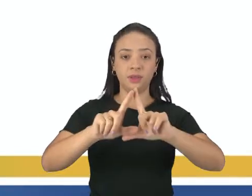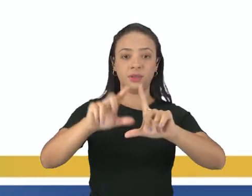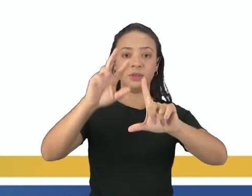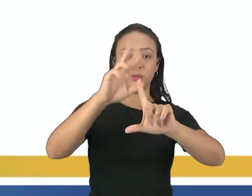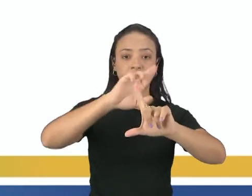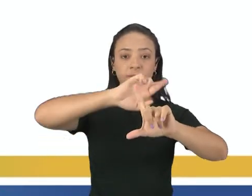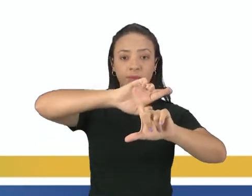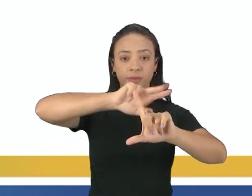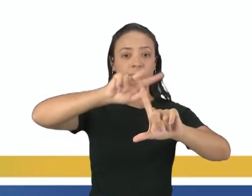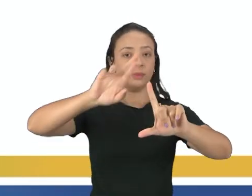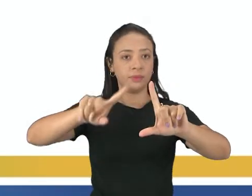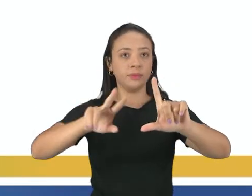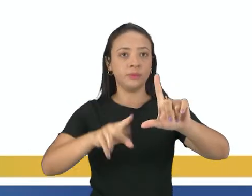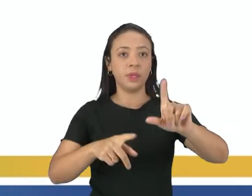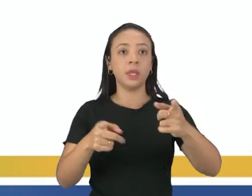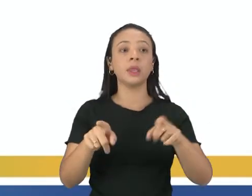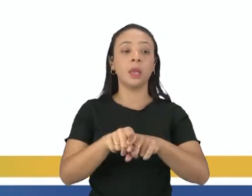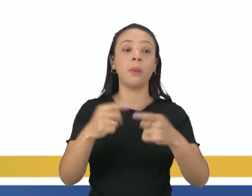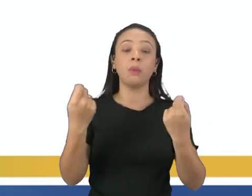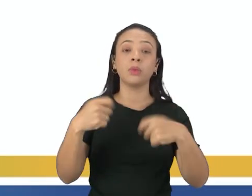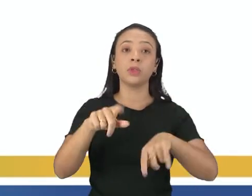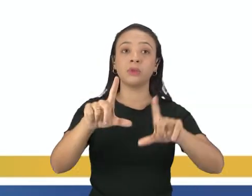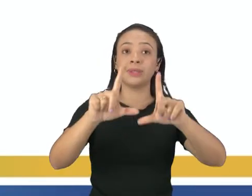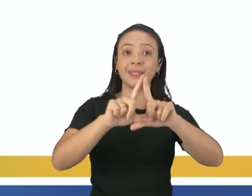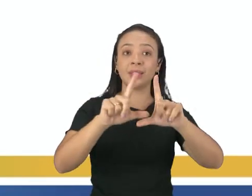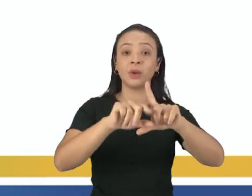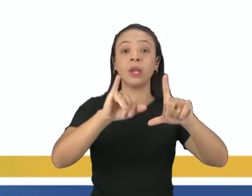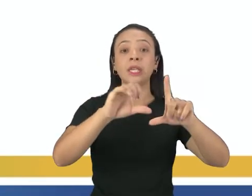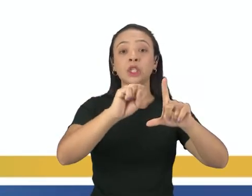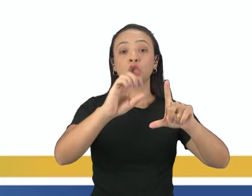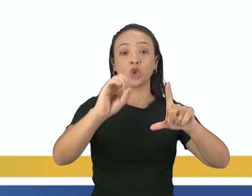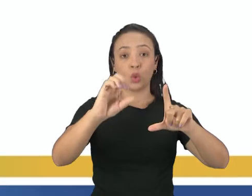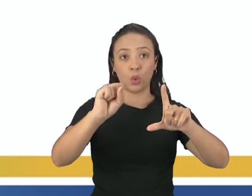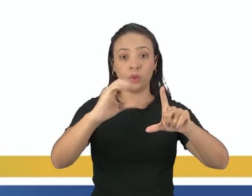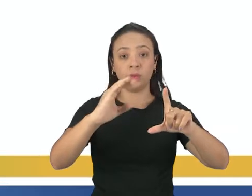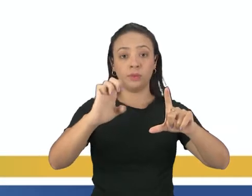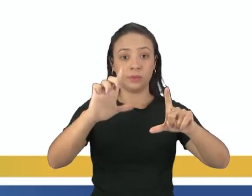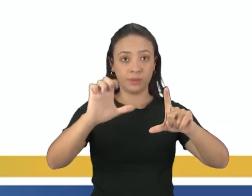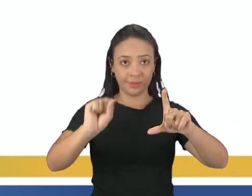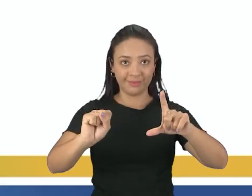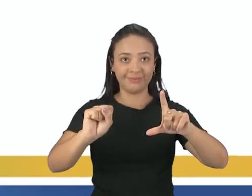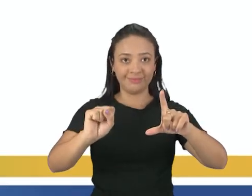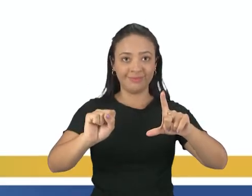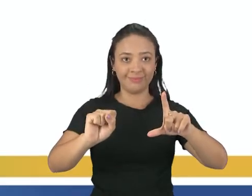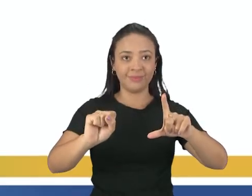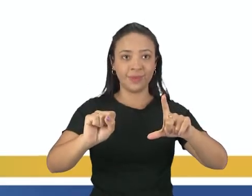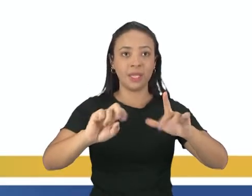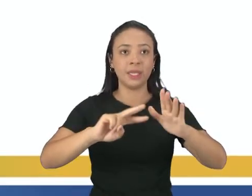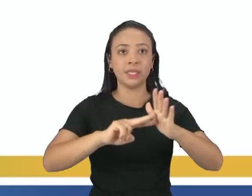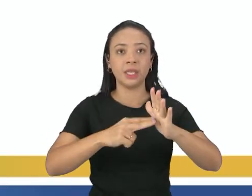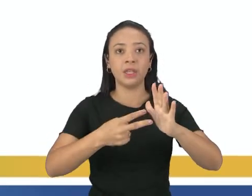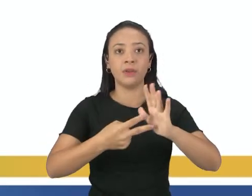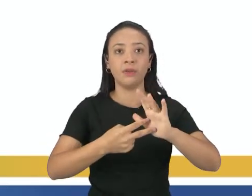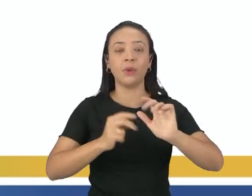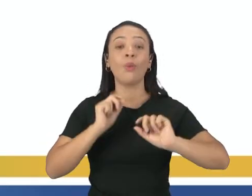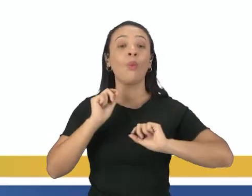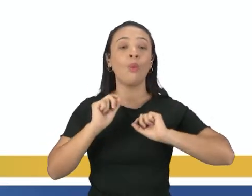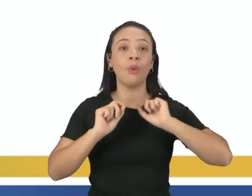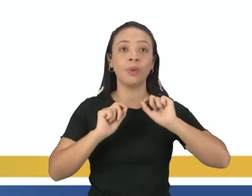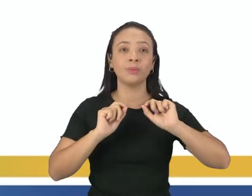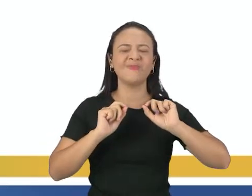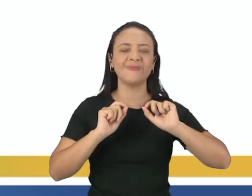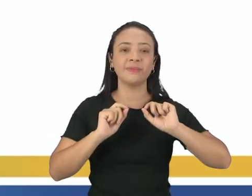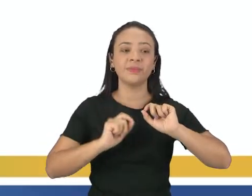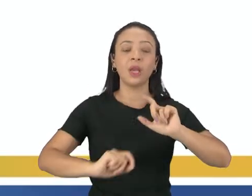escaleno. Ele pode ser chamado também de triângulo isósceles, né, classificado desta forma.